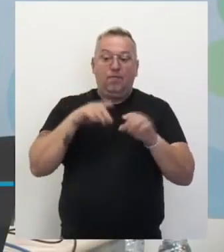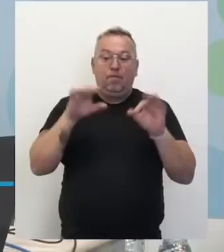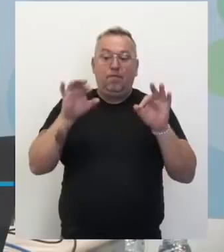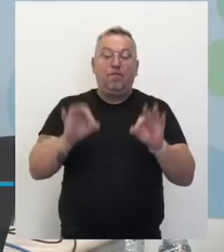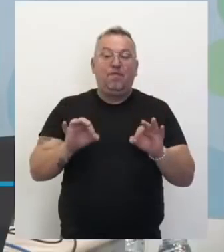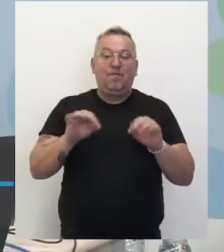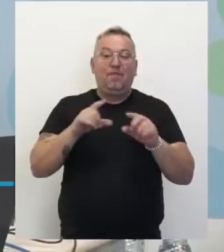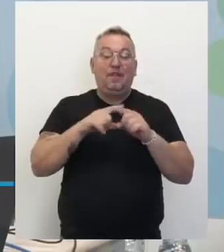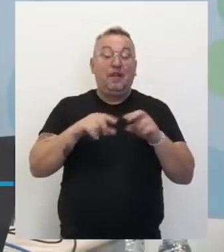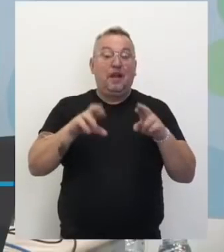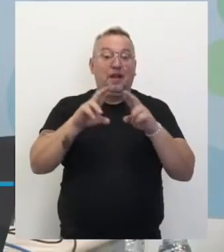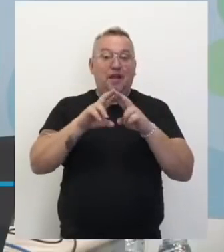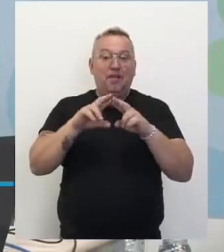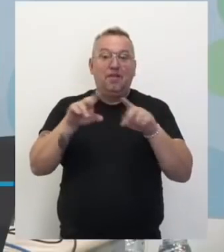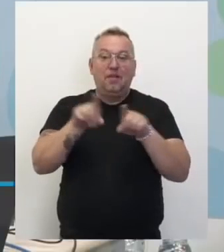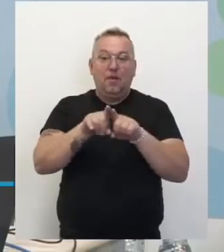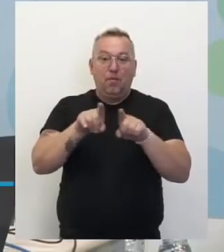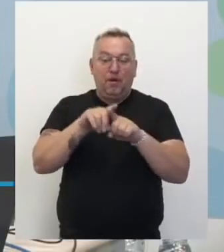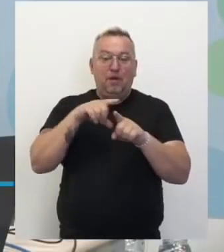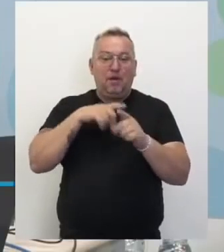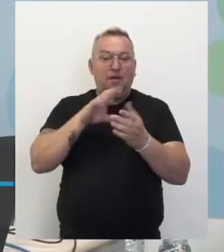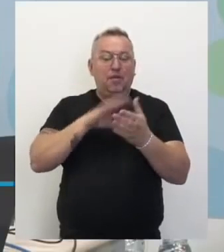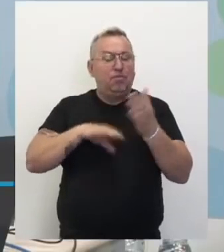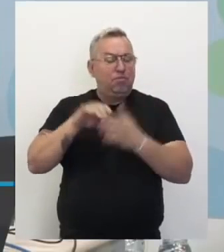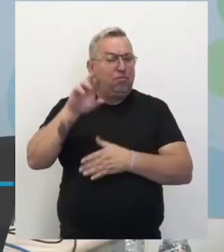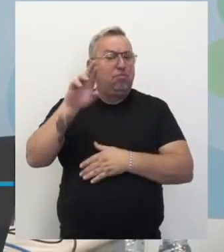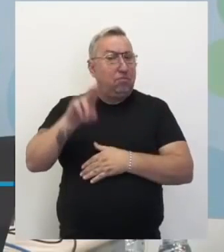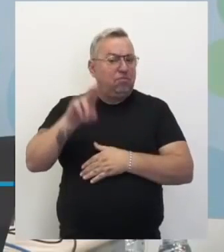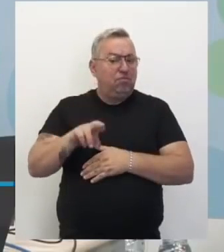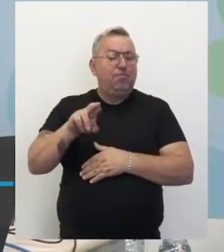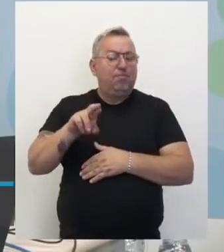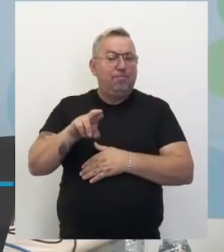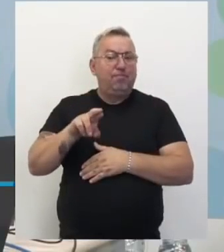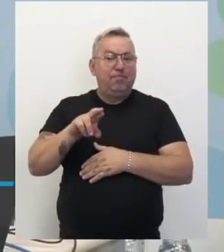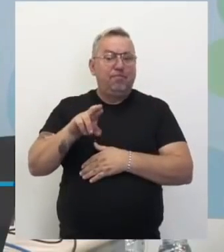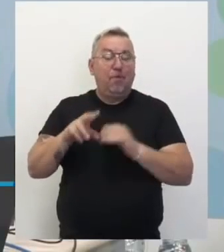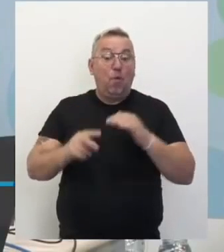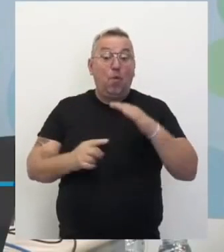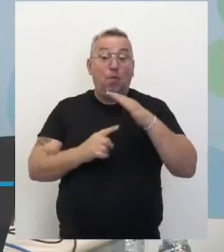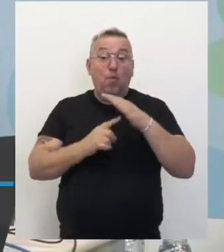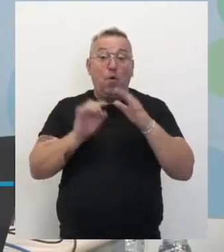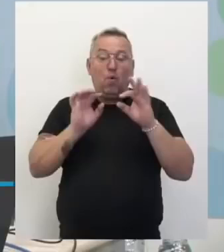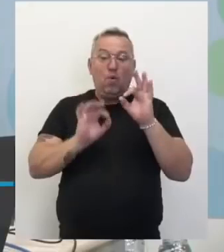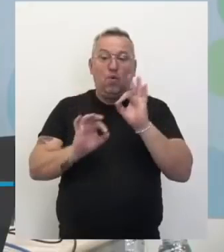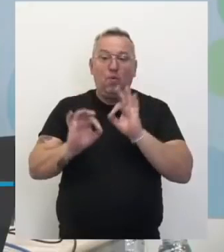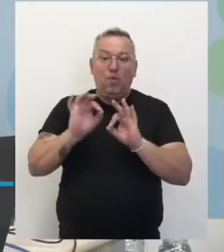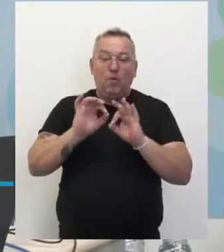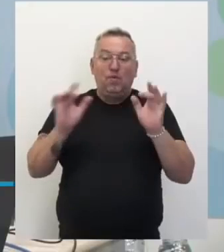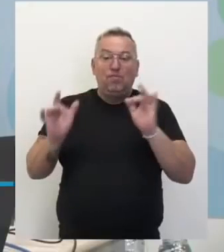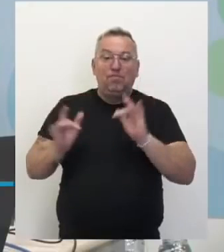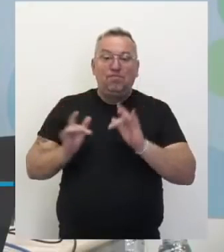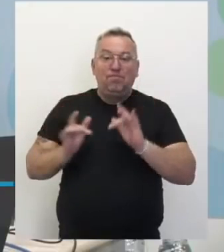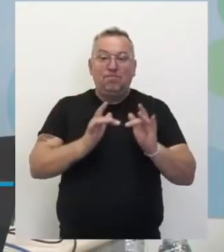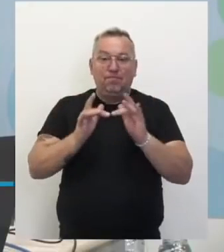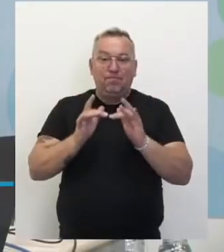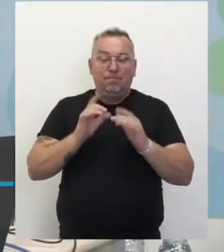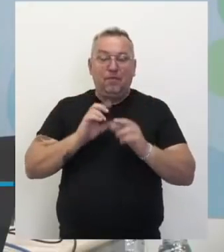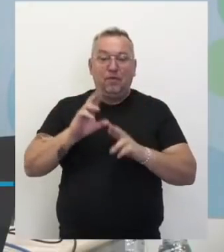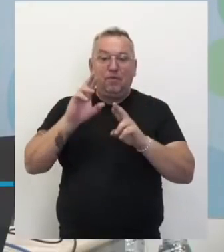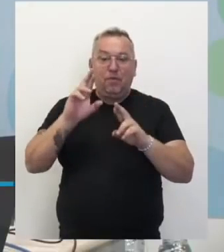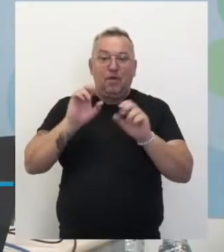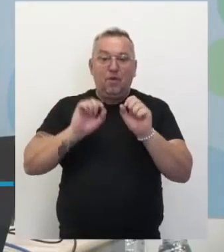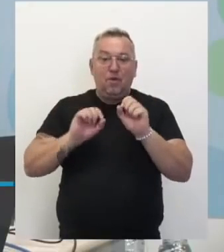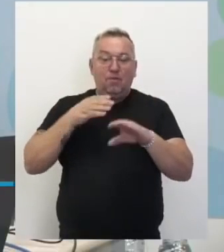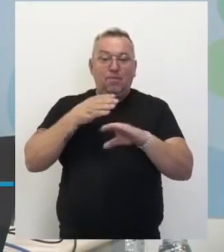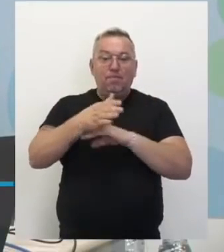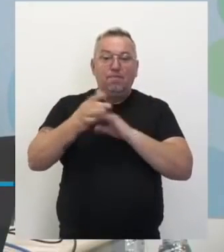rede aí, e o Edjoel tem toda a razão, né? O ponto máximo aqui da nossa aula é justamente a interação, então a gente espera aí a interação